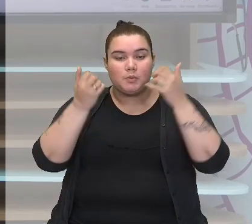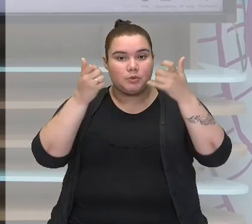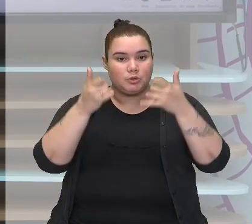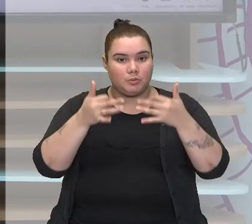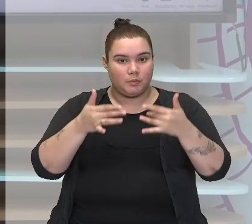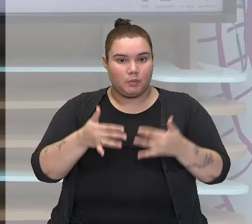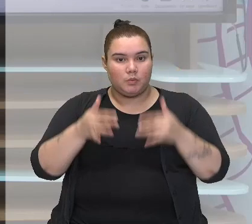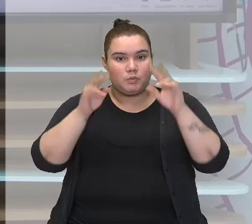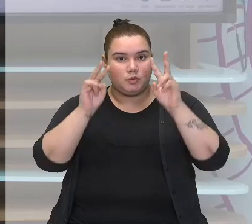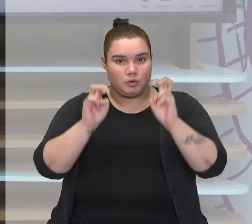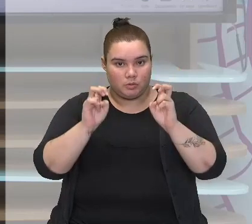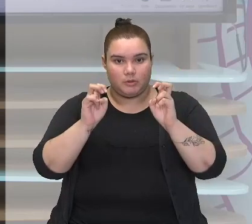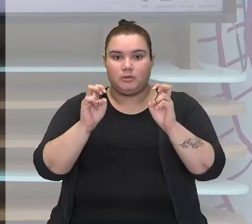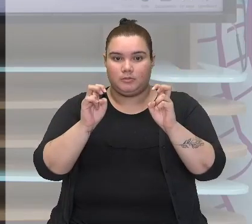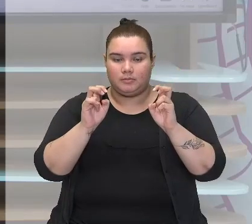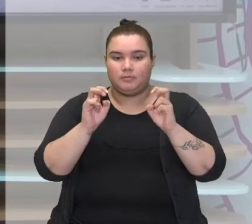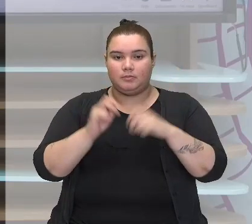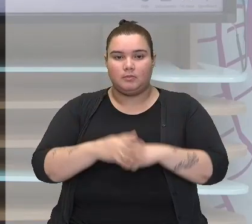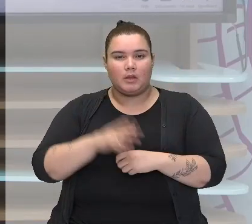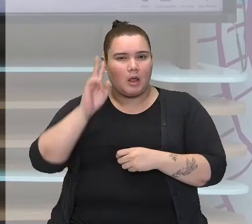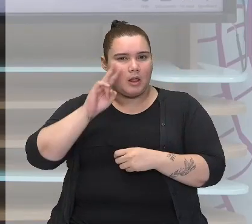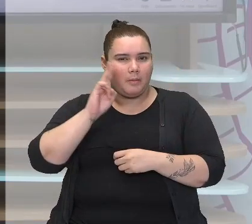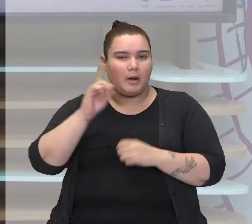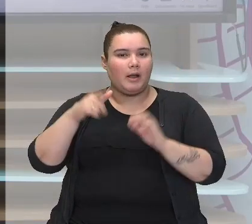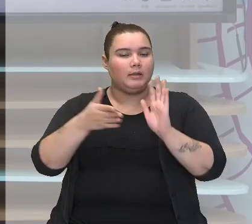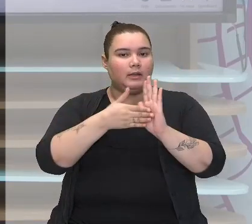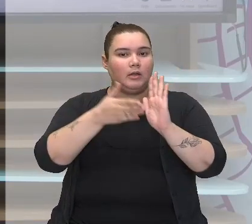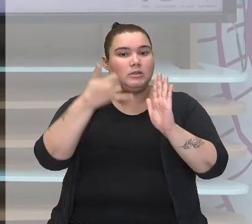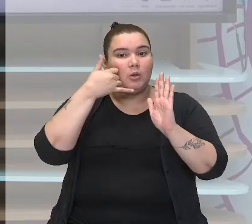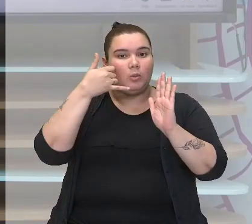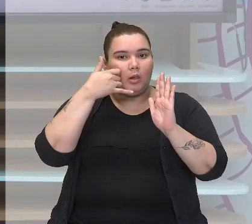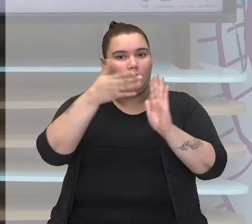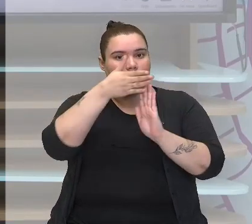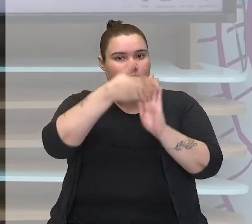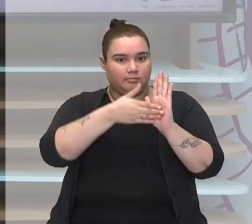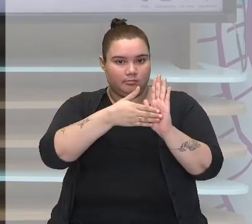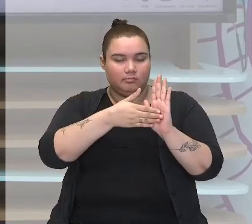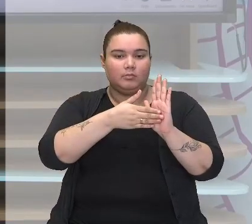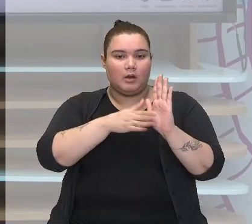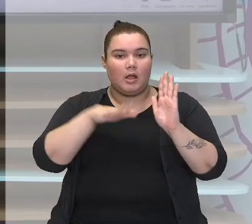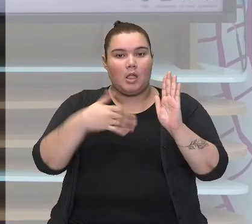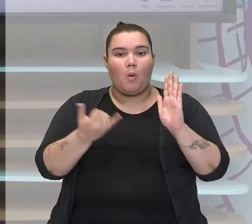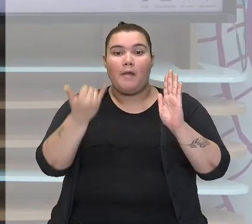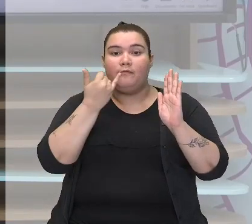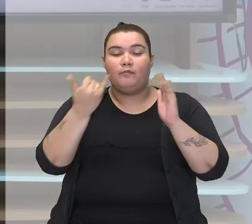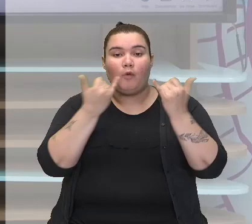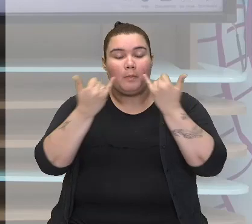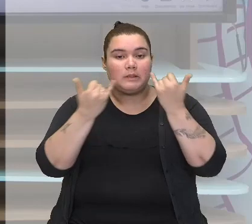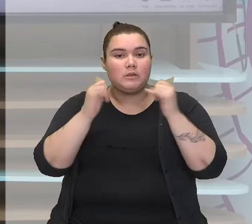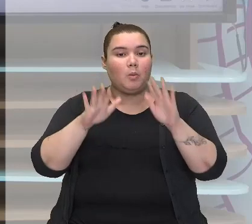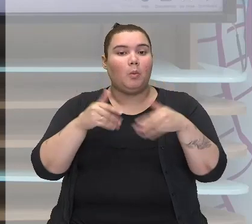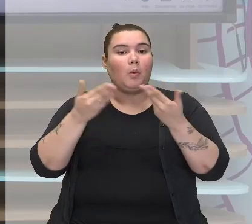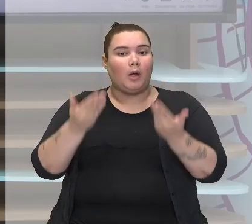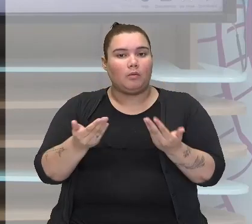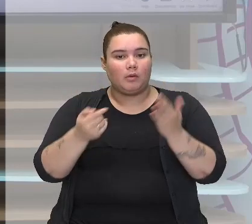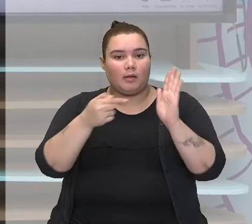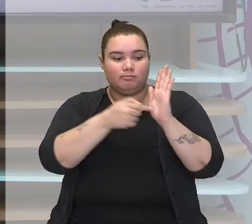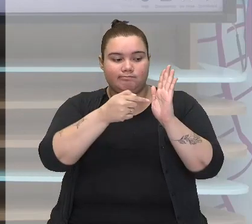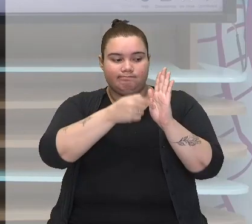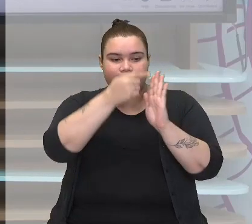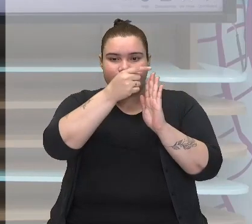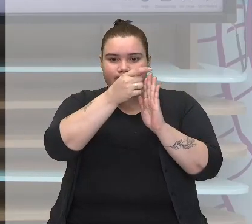o que nós tínhamos aqui? Nós tínhamos a tela de um celular e informamos que essa tela do celular, ela